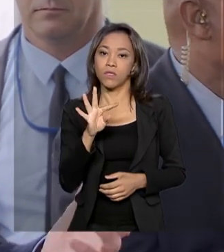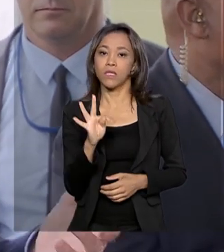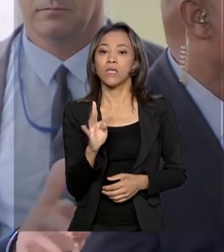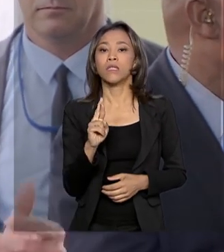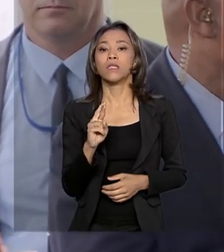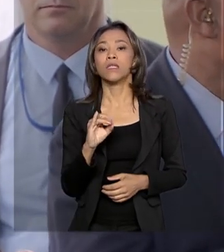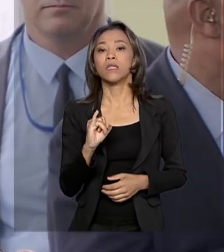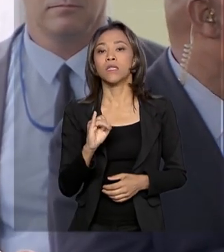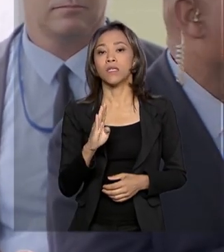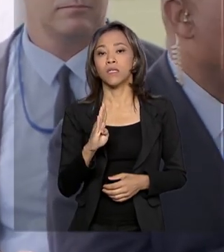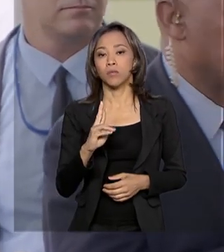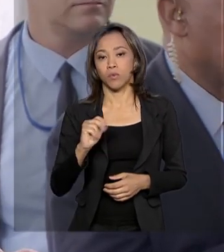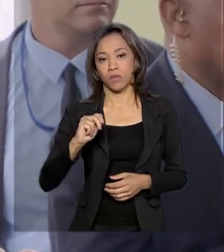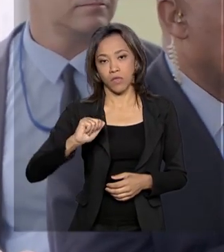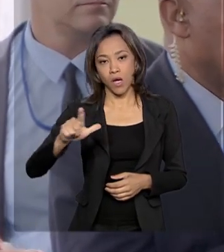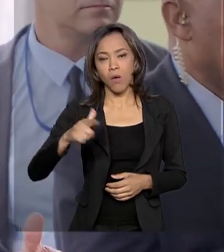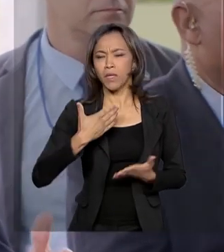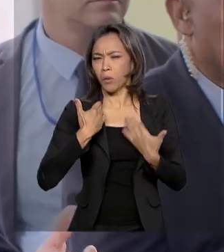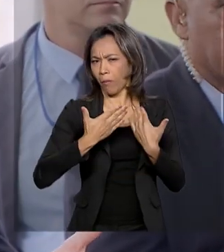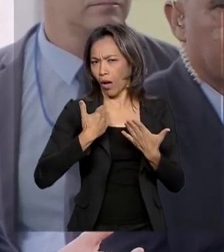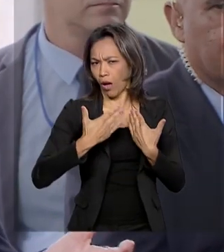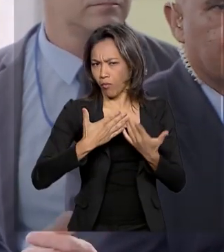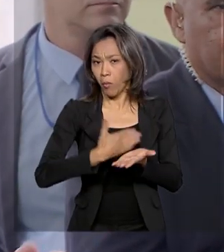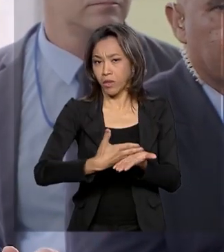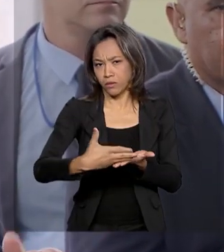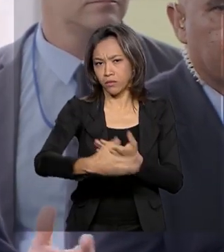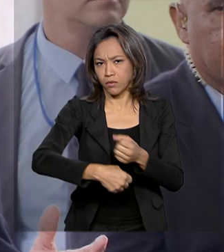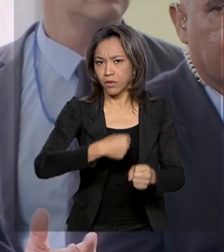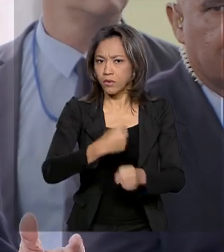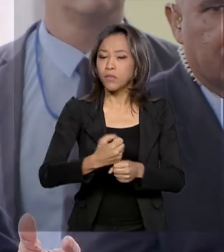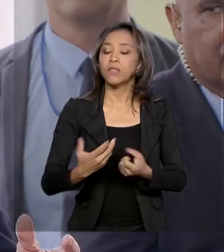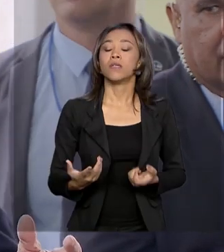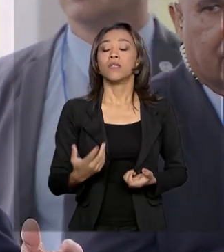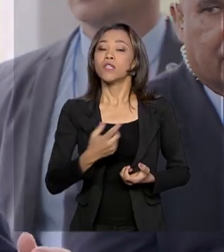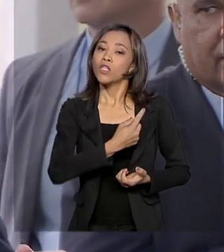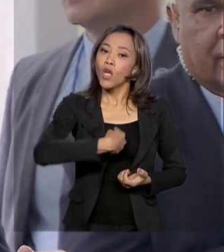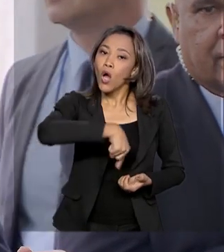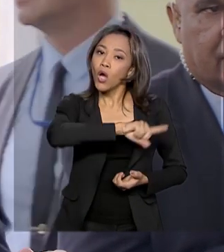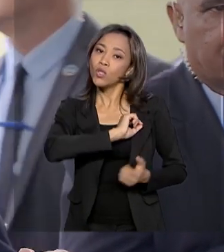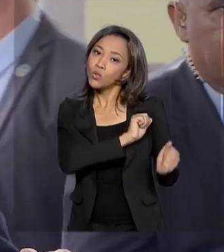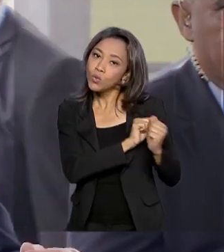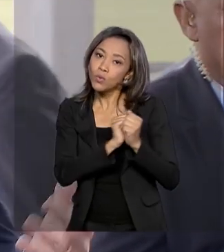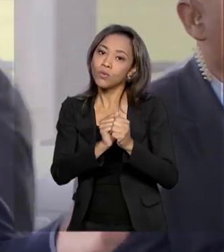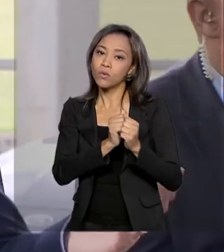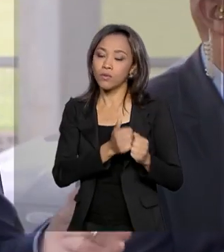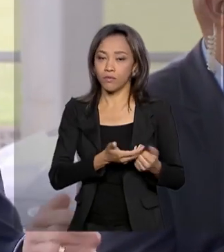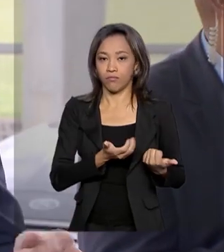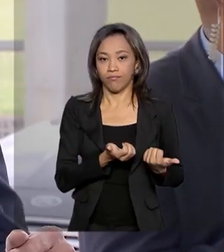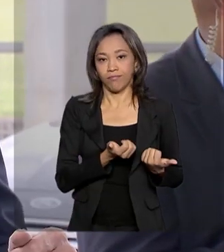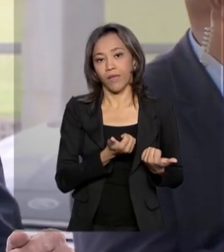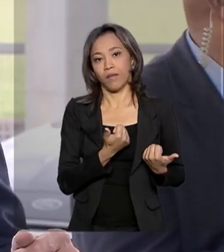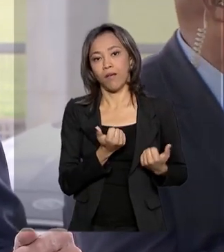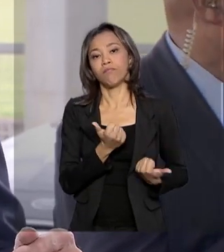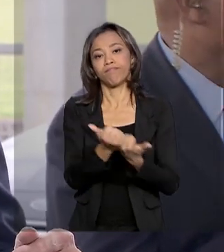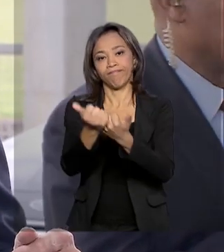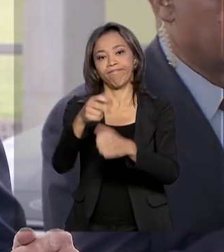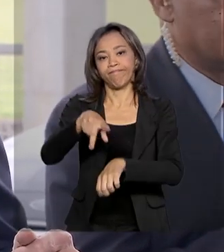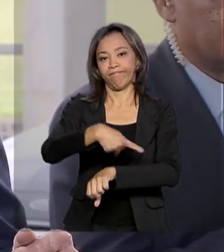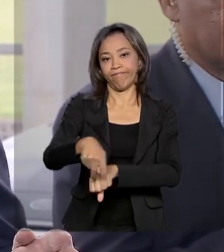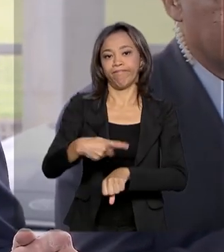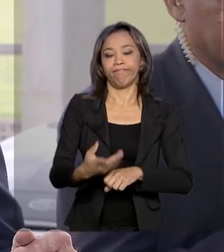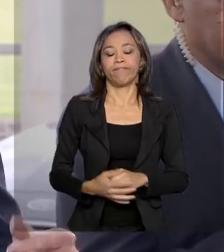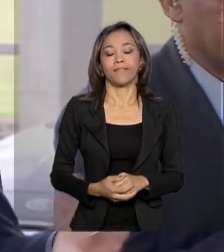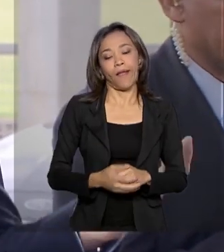ele dizer para eles aqui nós temos o privilégio de juntos dá o nosso brasil é basicamente é por